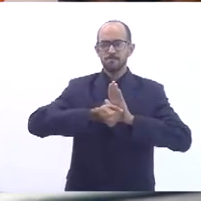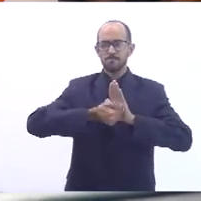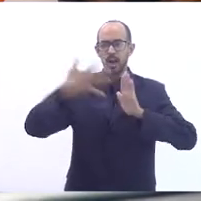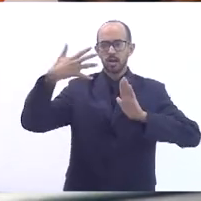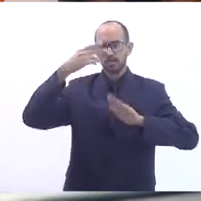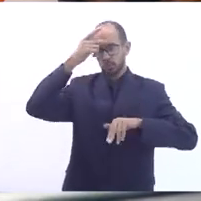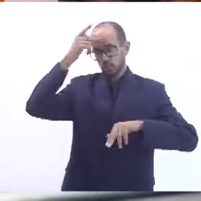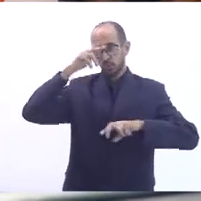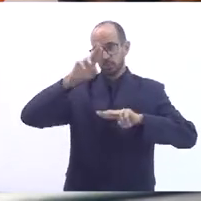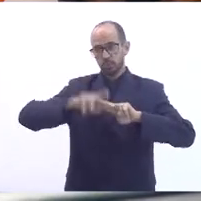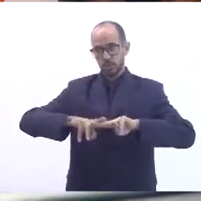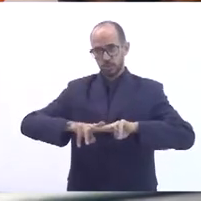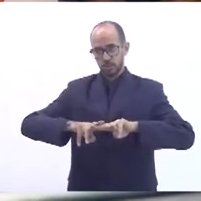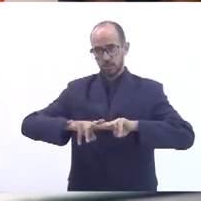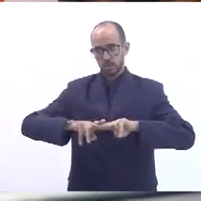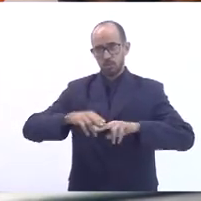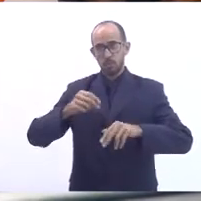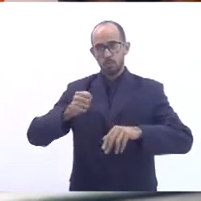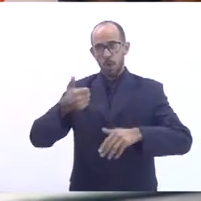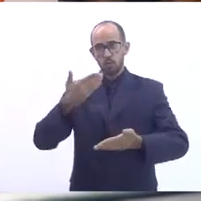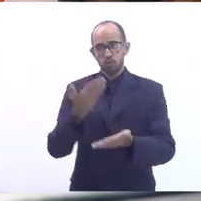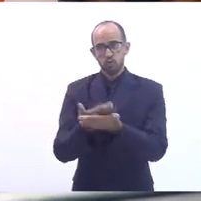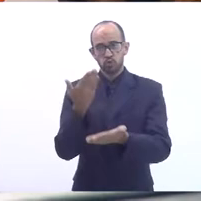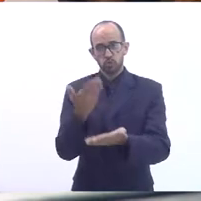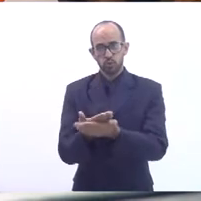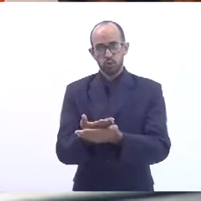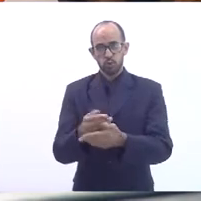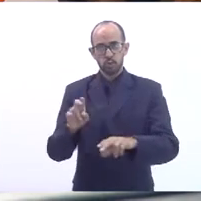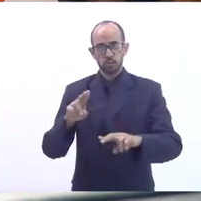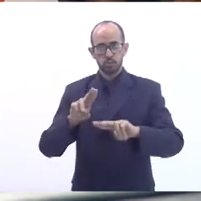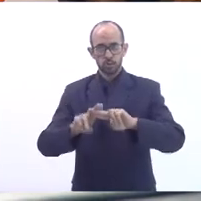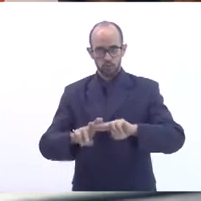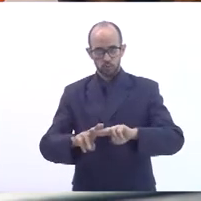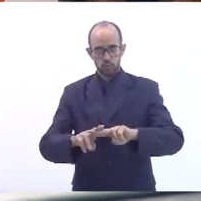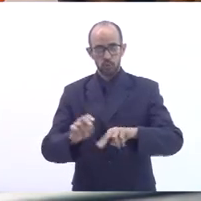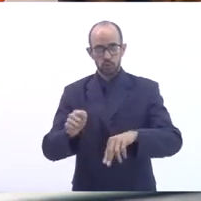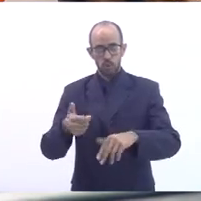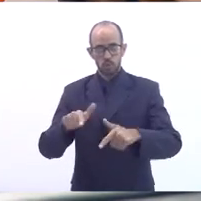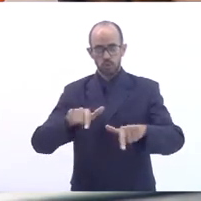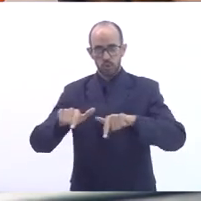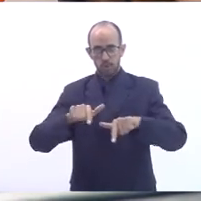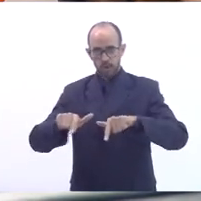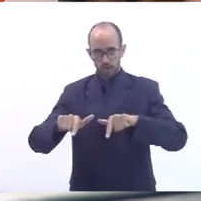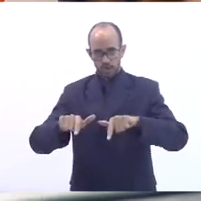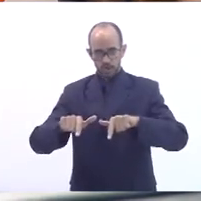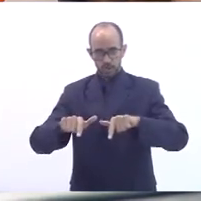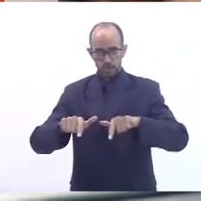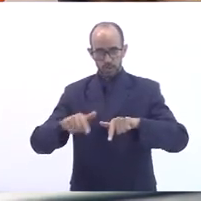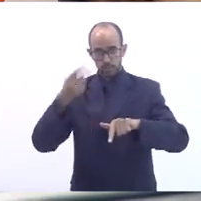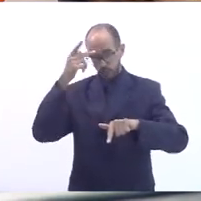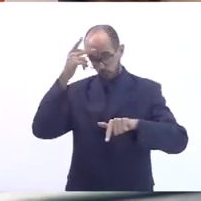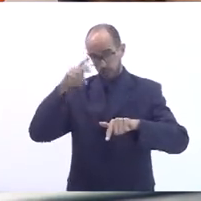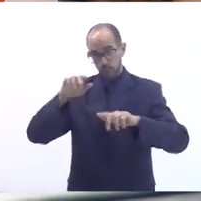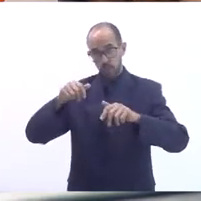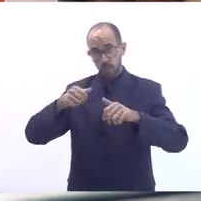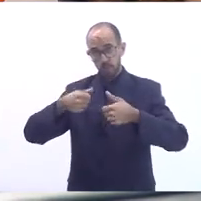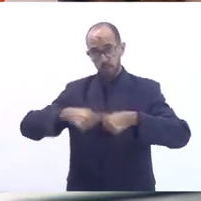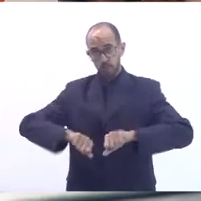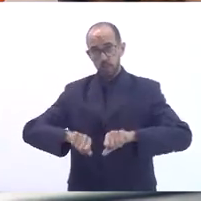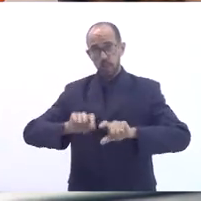nos nossos presídios poucos estudam pouco se trabalha na as pessoas acabam reféns